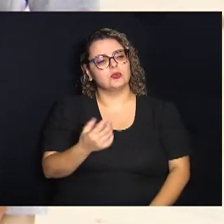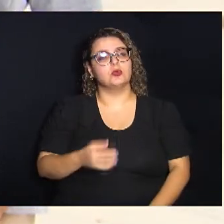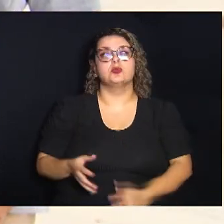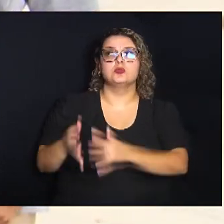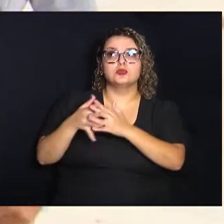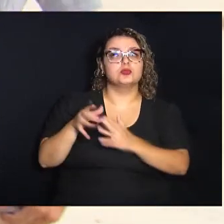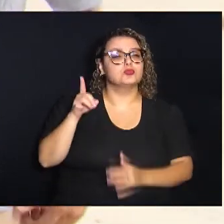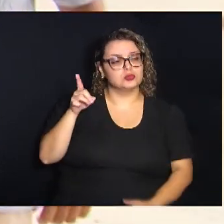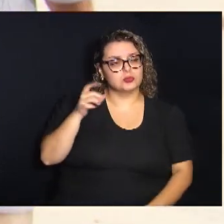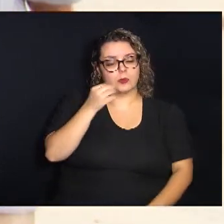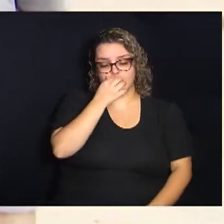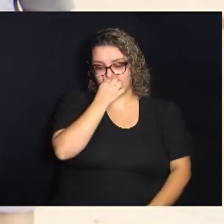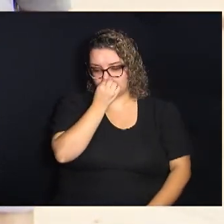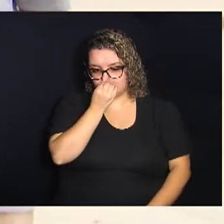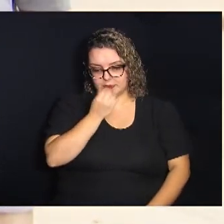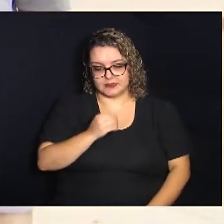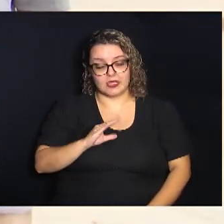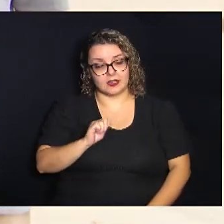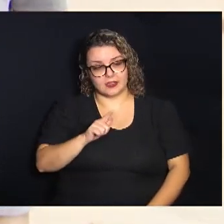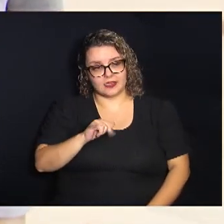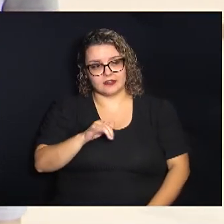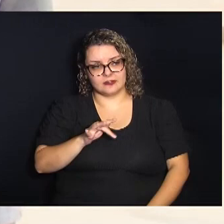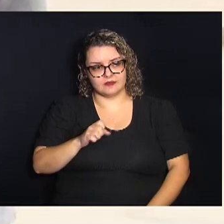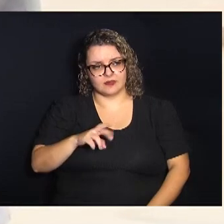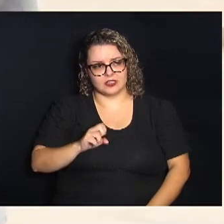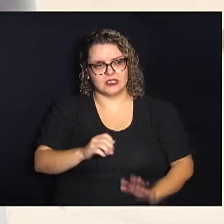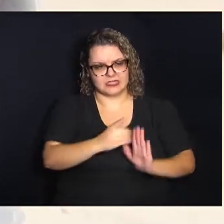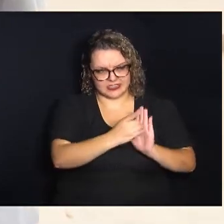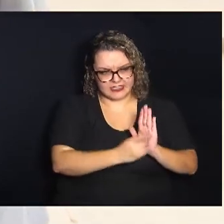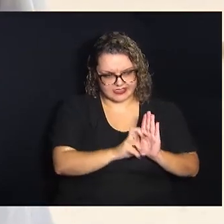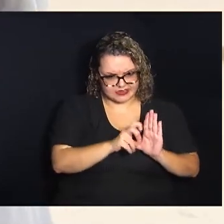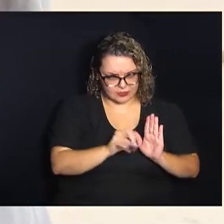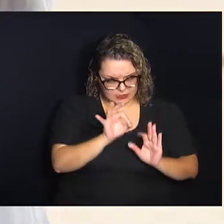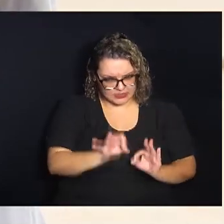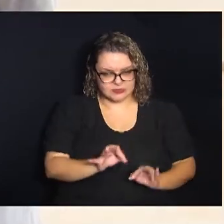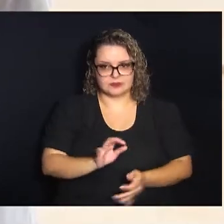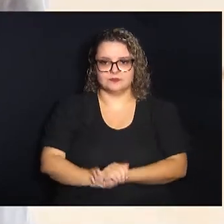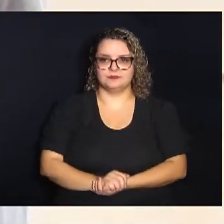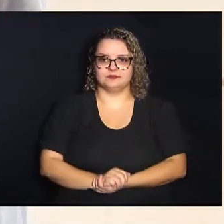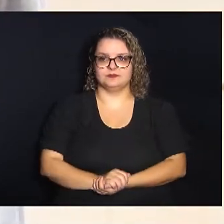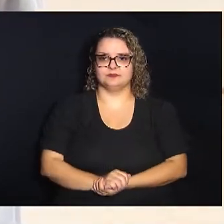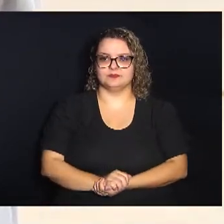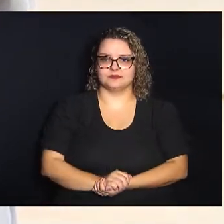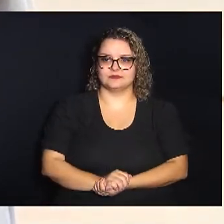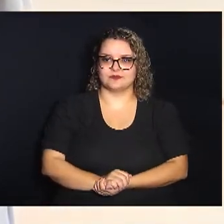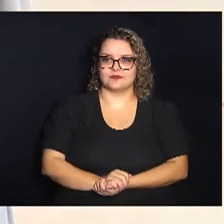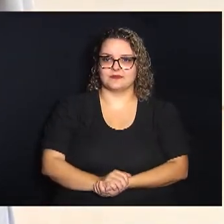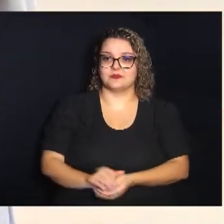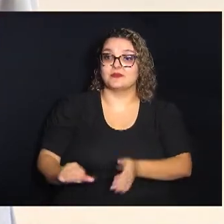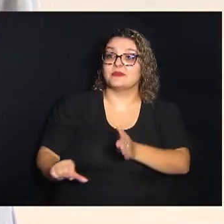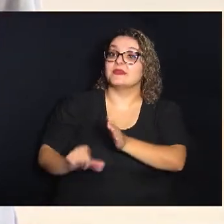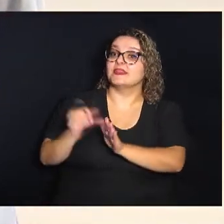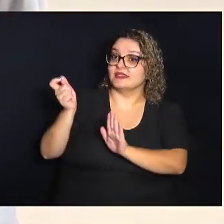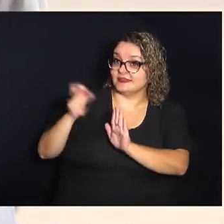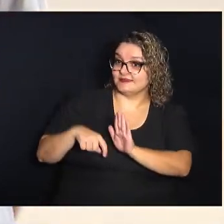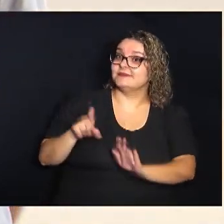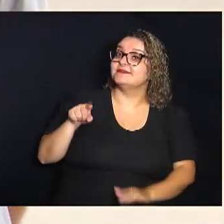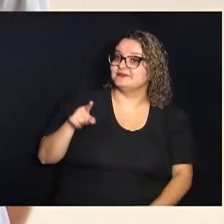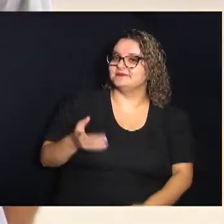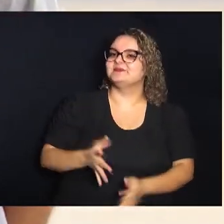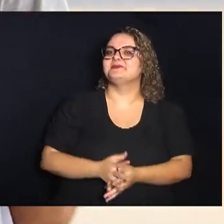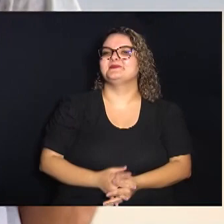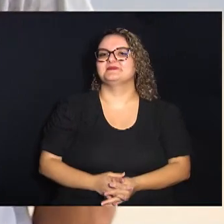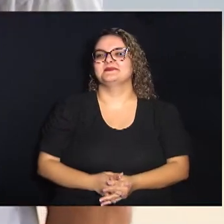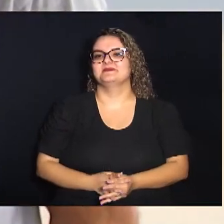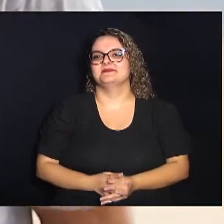Unidos, mais precisamente na Califórnia, na década de 50, é isso mesmo? Os primeiros registros são esses aí,